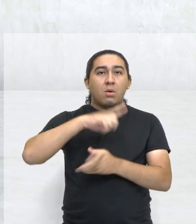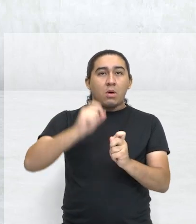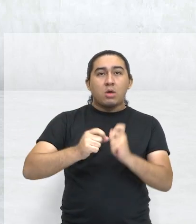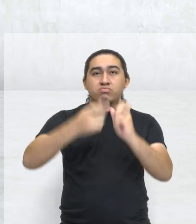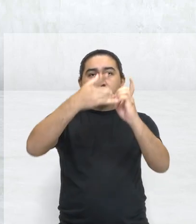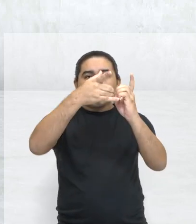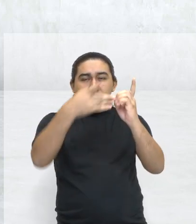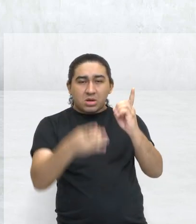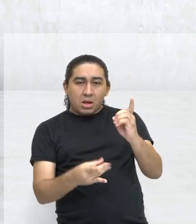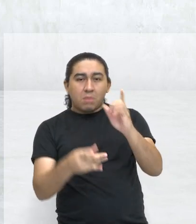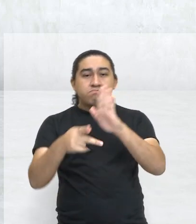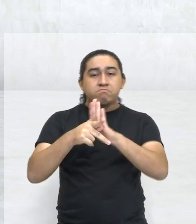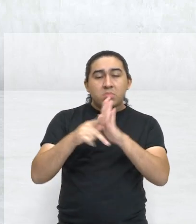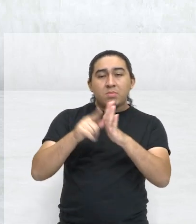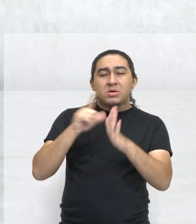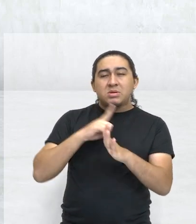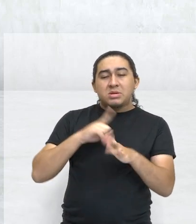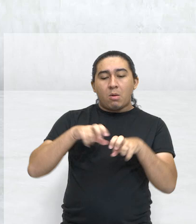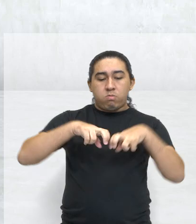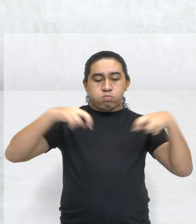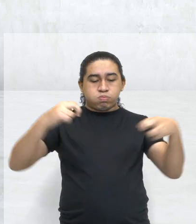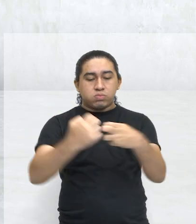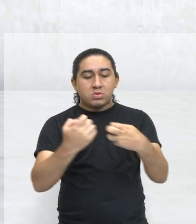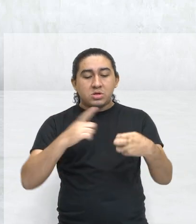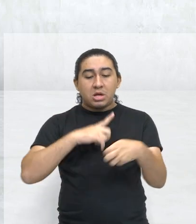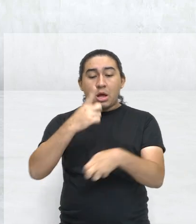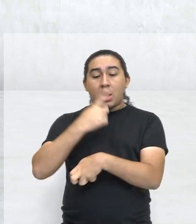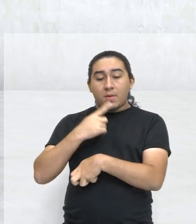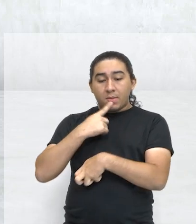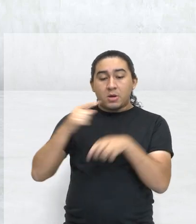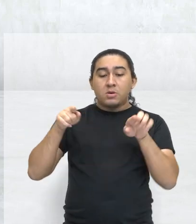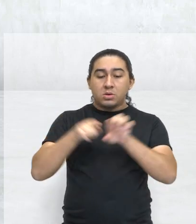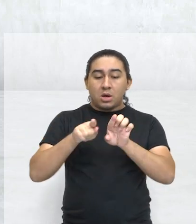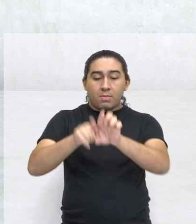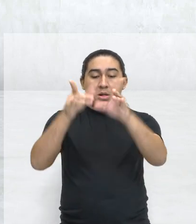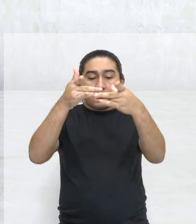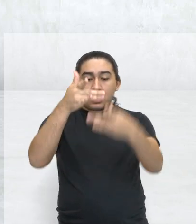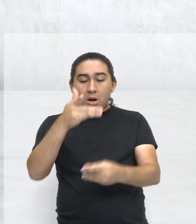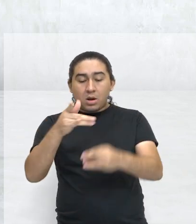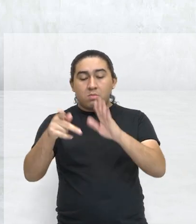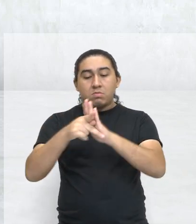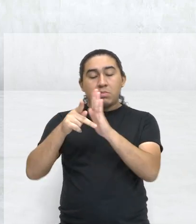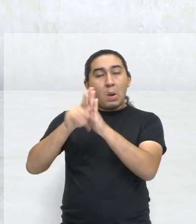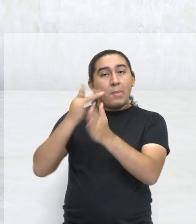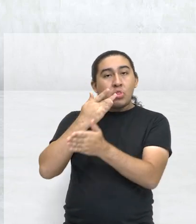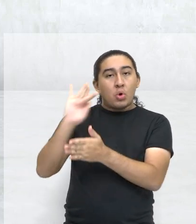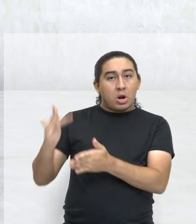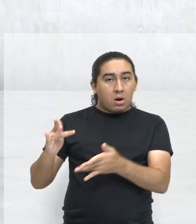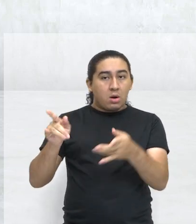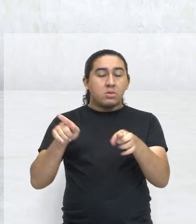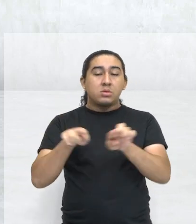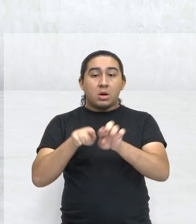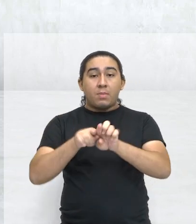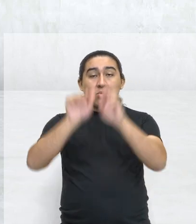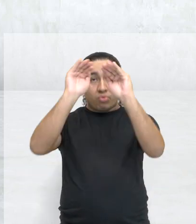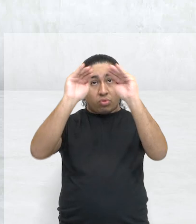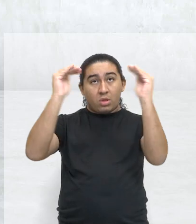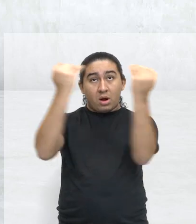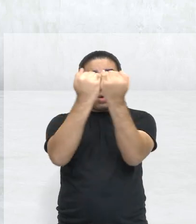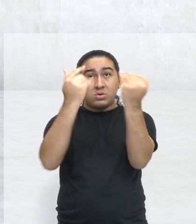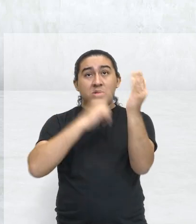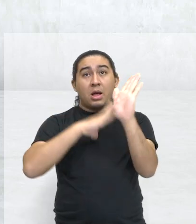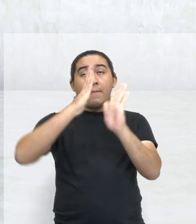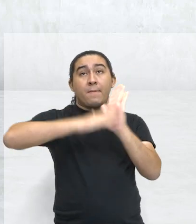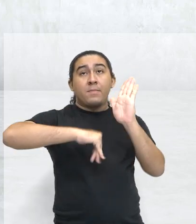interior desse salão, tá? Vamos ver agora, falar sobre o interior. O interior do teatro é ricamente decorado com